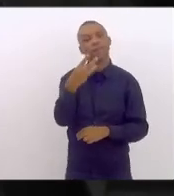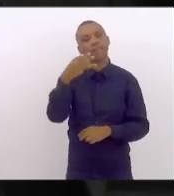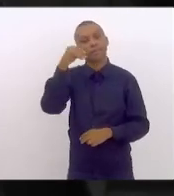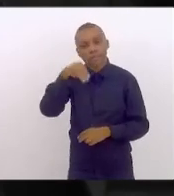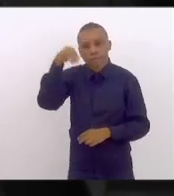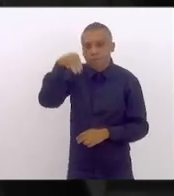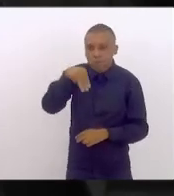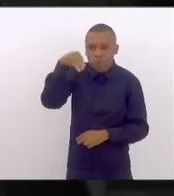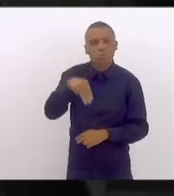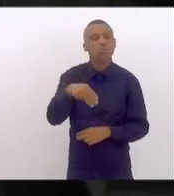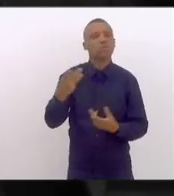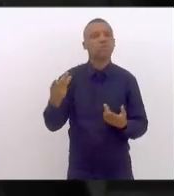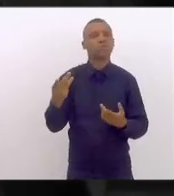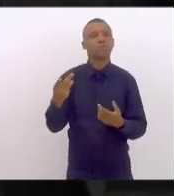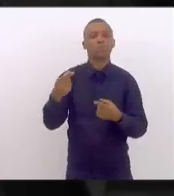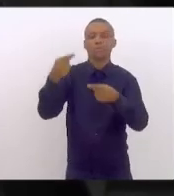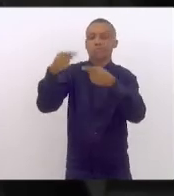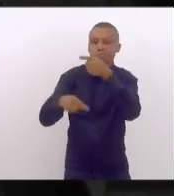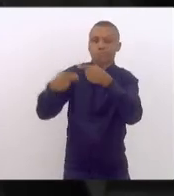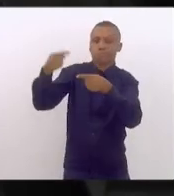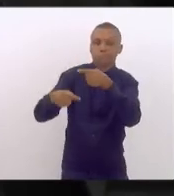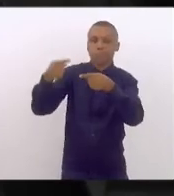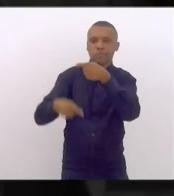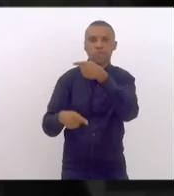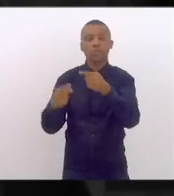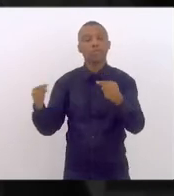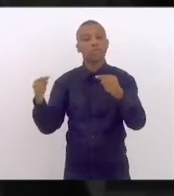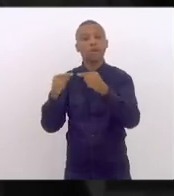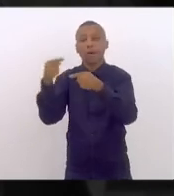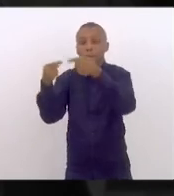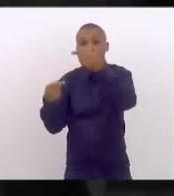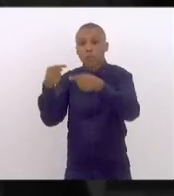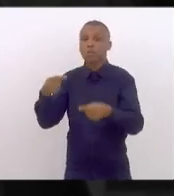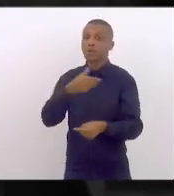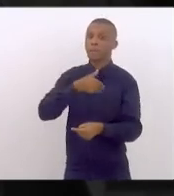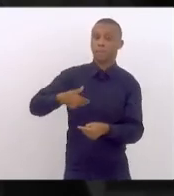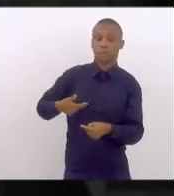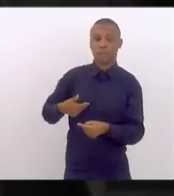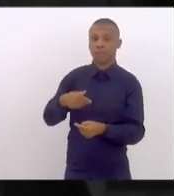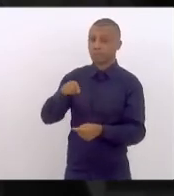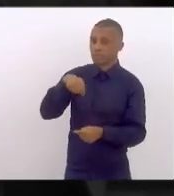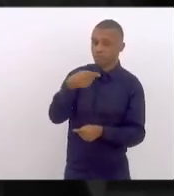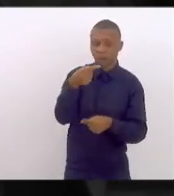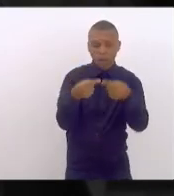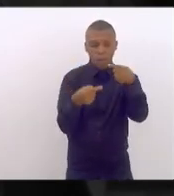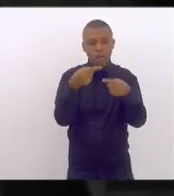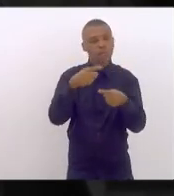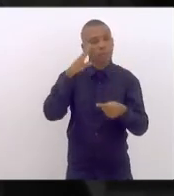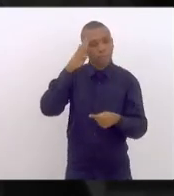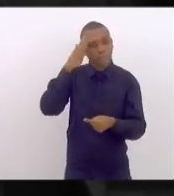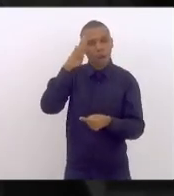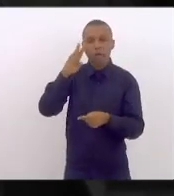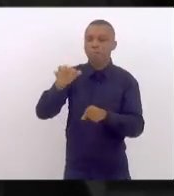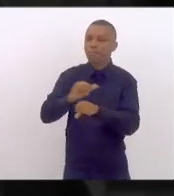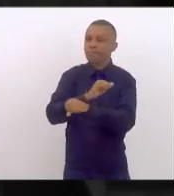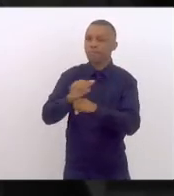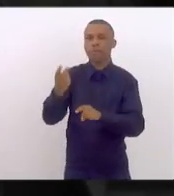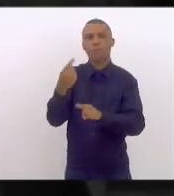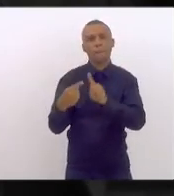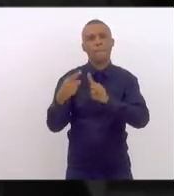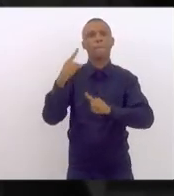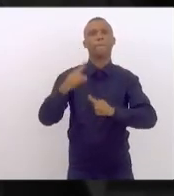interrompido diariamente isso tem a ver com a política pública de mobilidade para política ela é Central como instrumento de superação